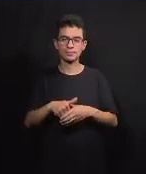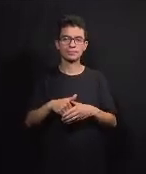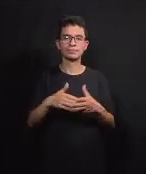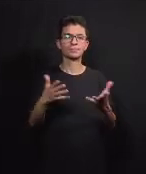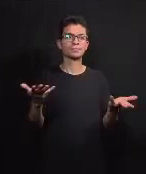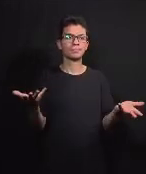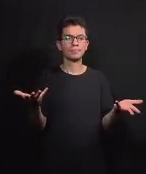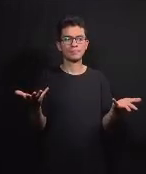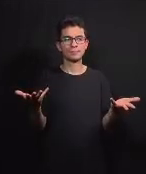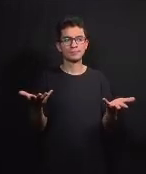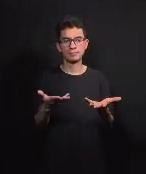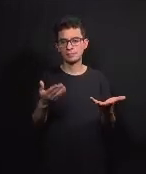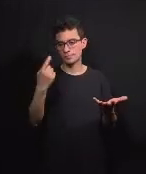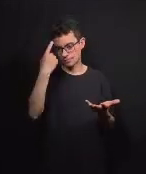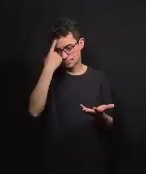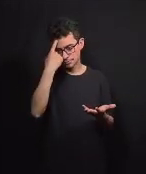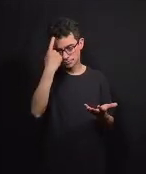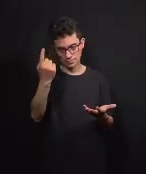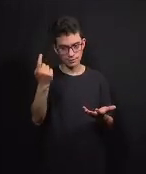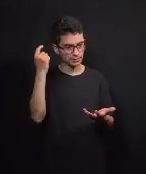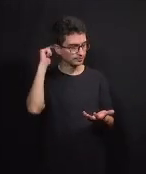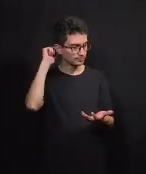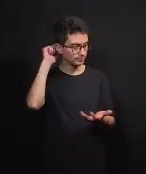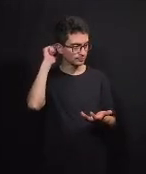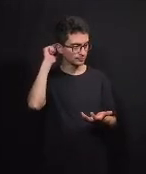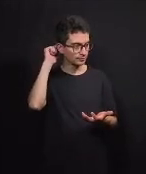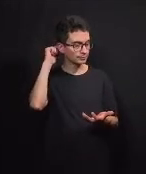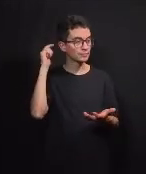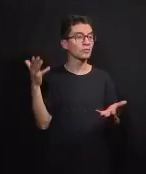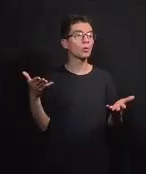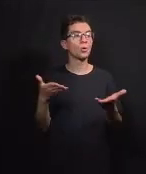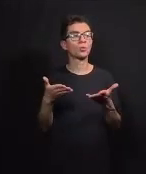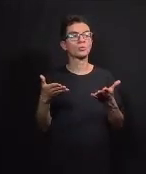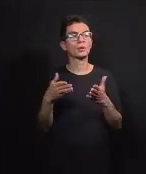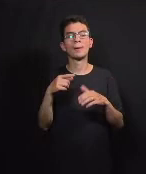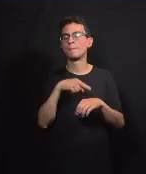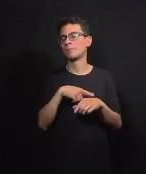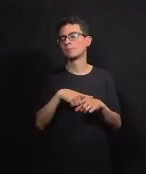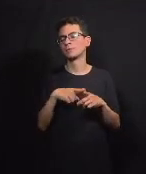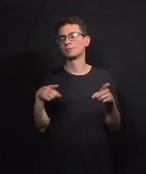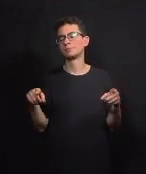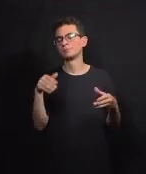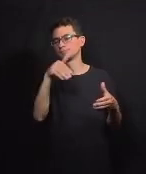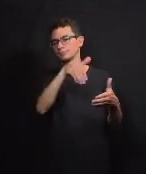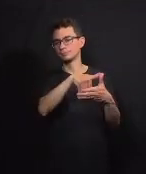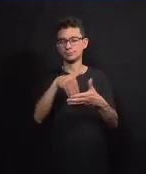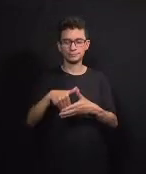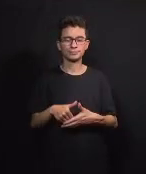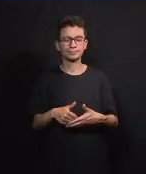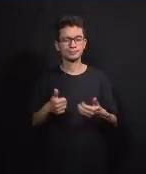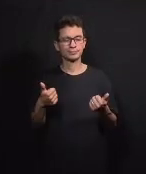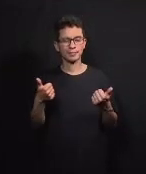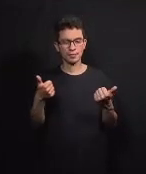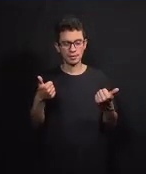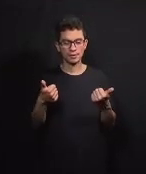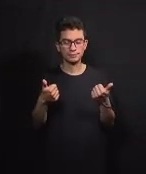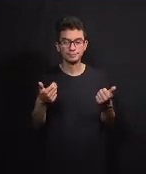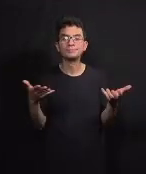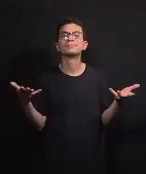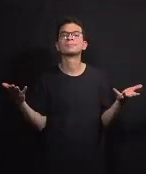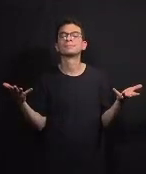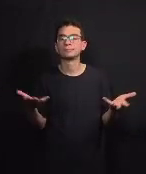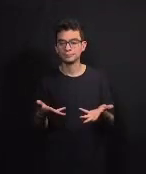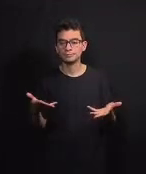apenas no momento das eleições. E estamos agora diante